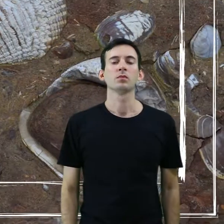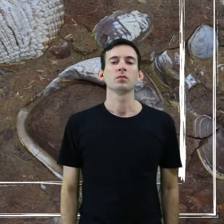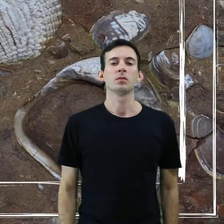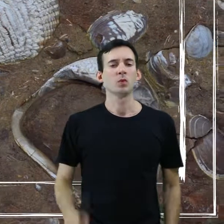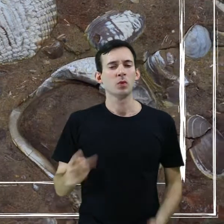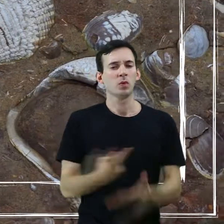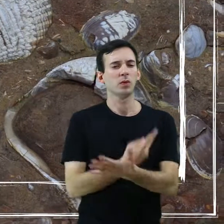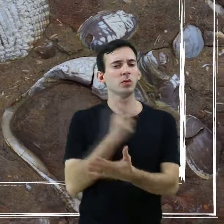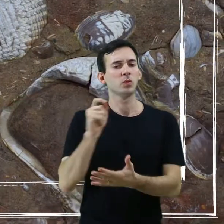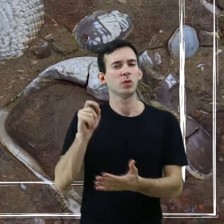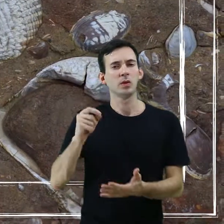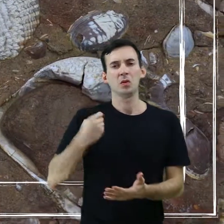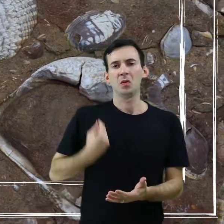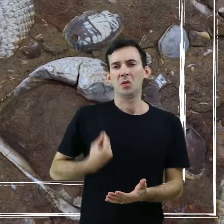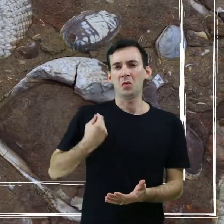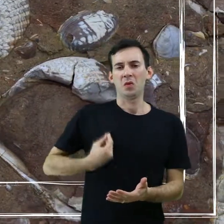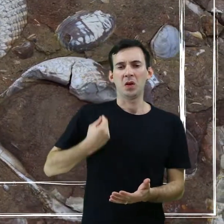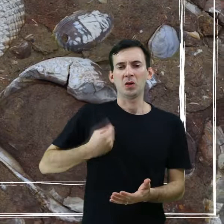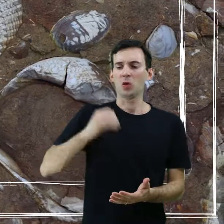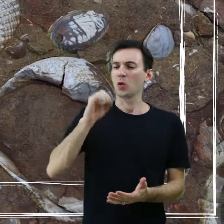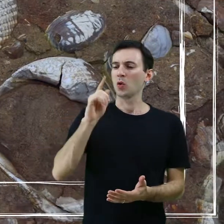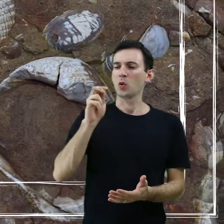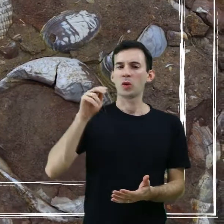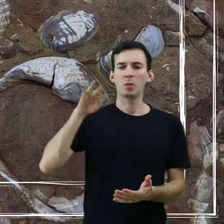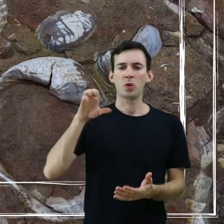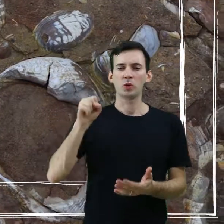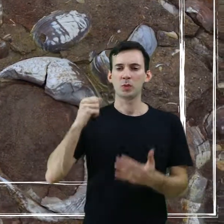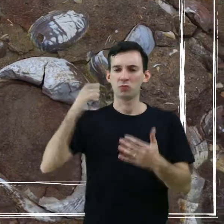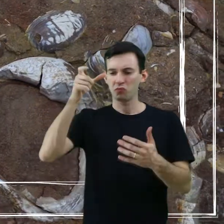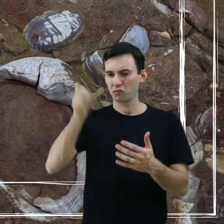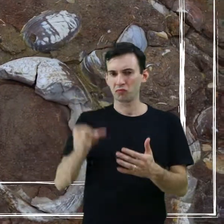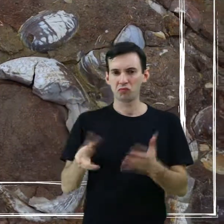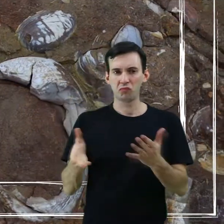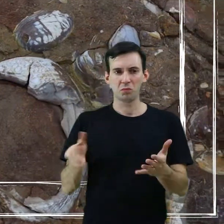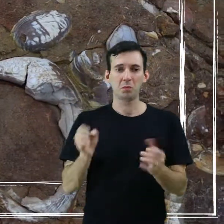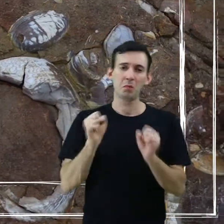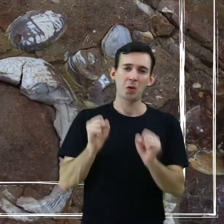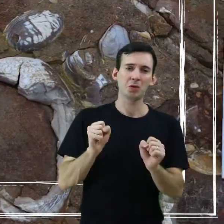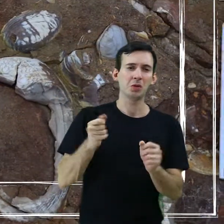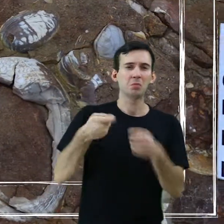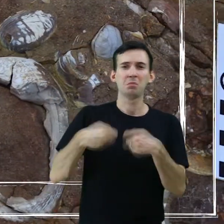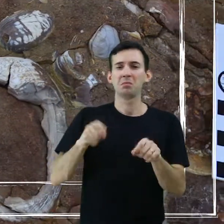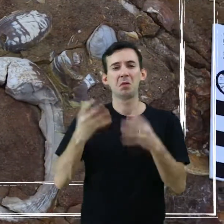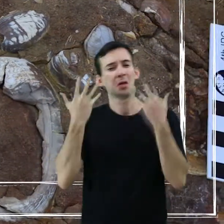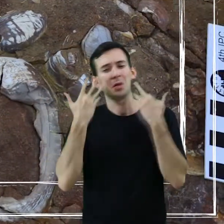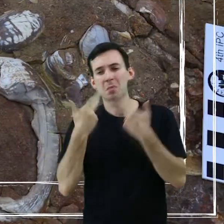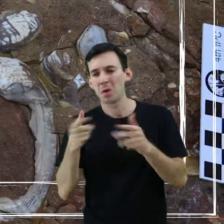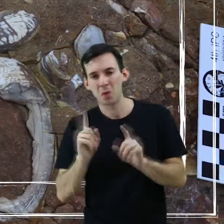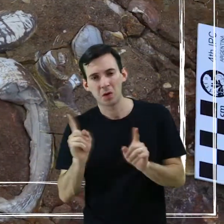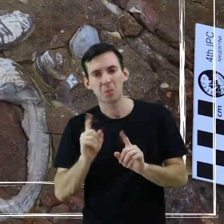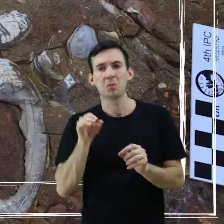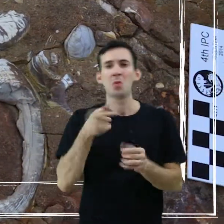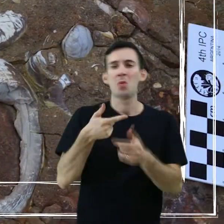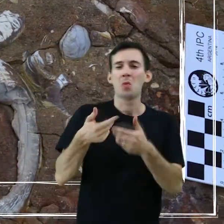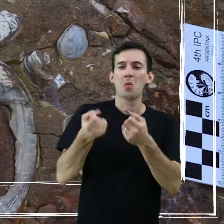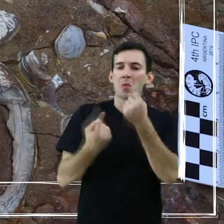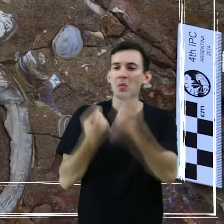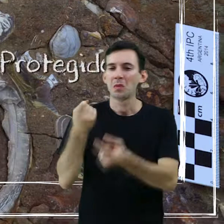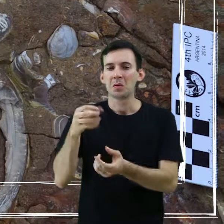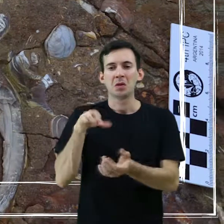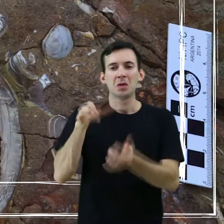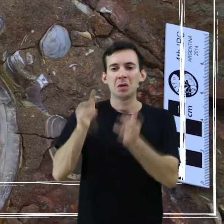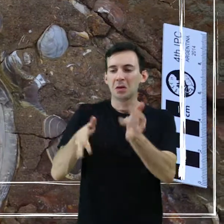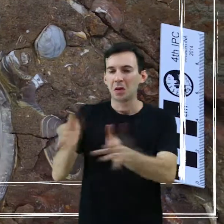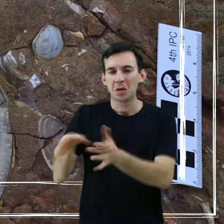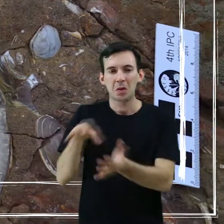não necessariamente ser um animal, ele deixa algum resto ou do seu corpo ou marca do seu corpo e de alguma forma esse